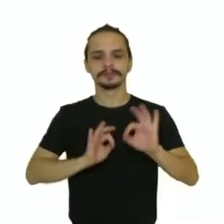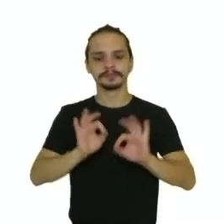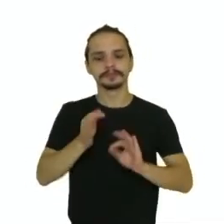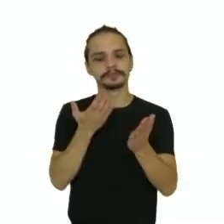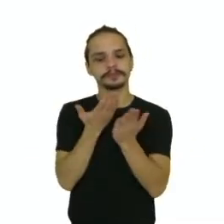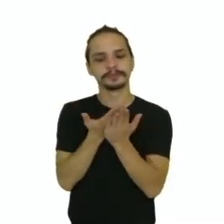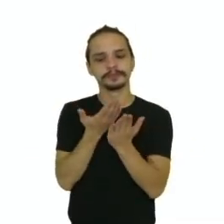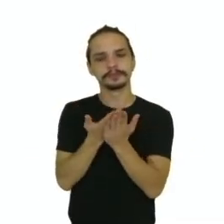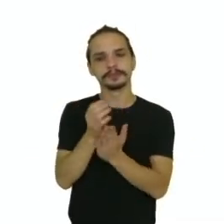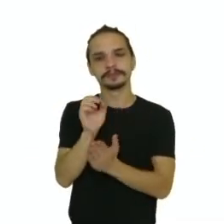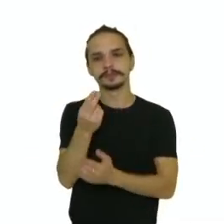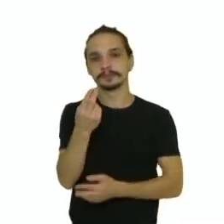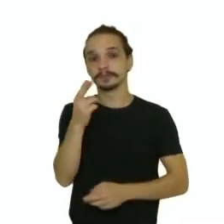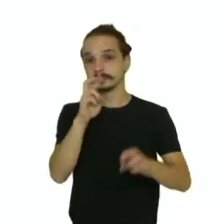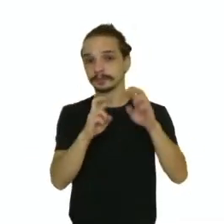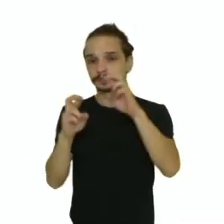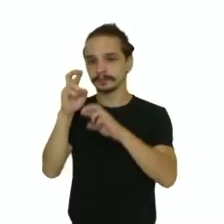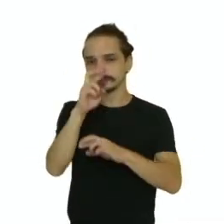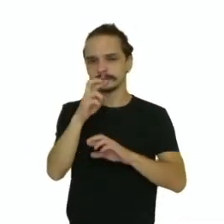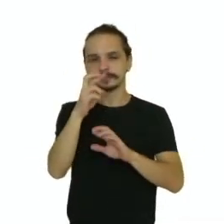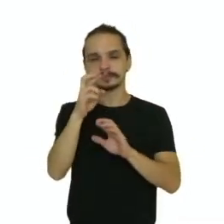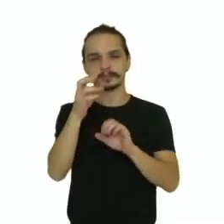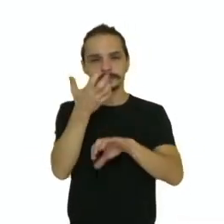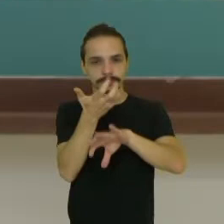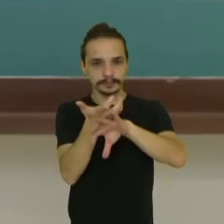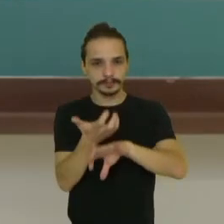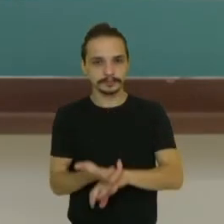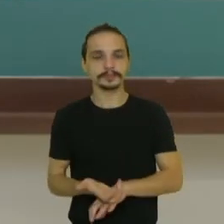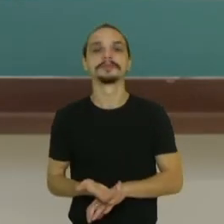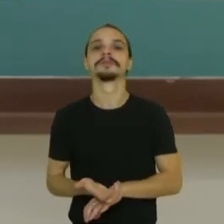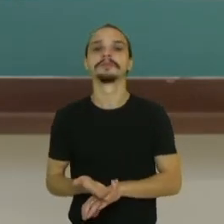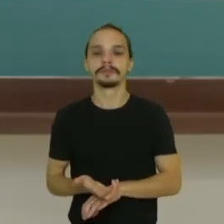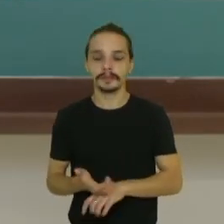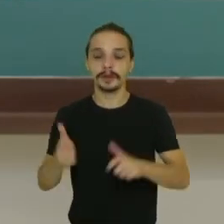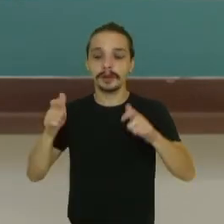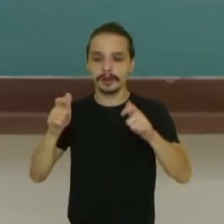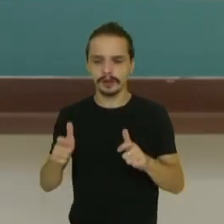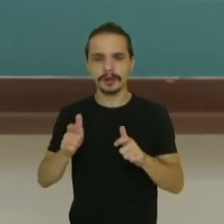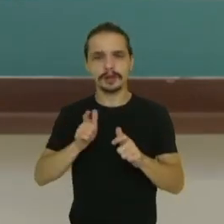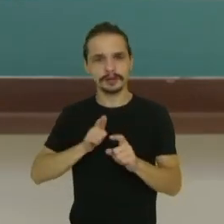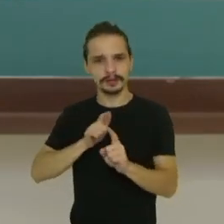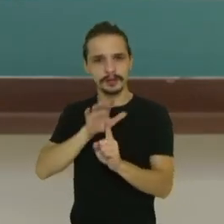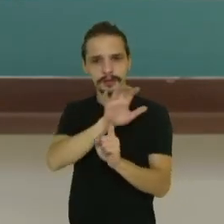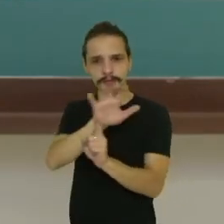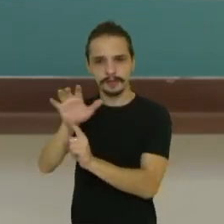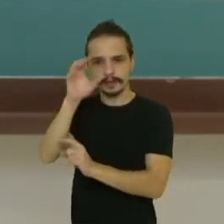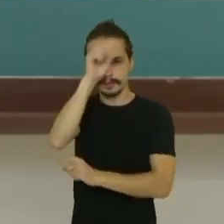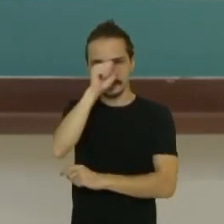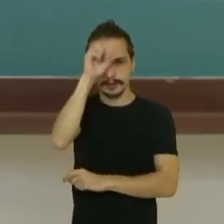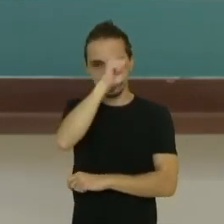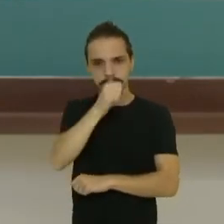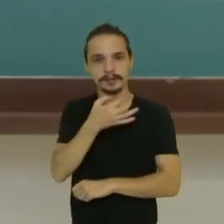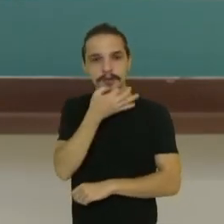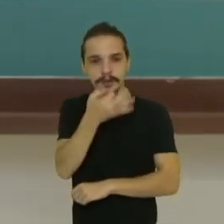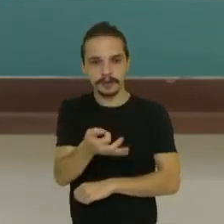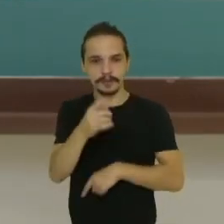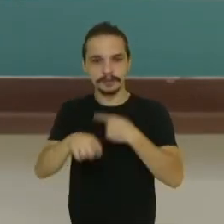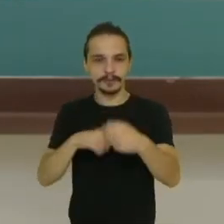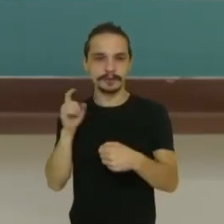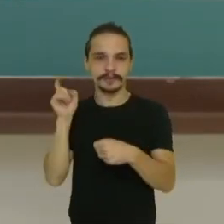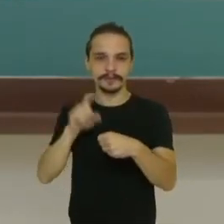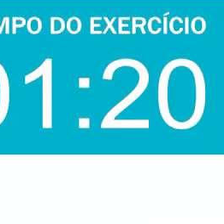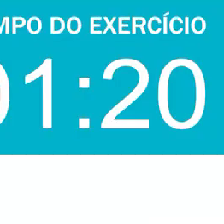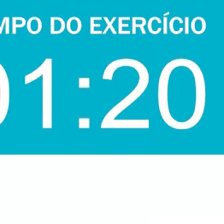estudar ou revisar a matéria a escolha do ambiente interfere no aprendizado Comente a sua resposta a gente já